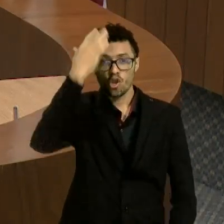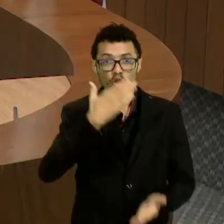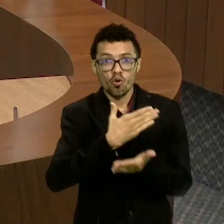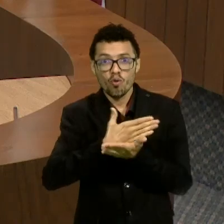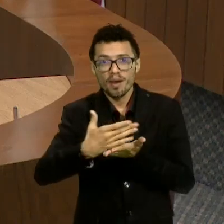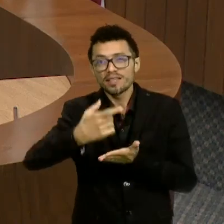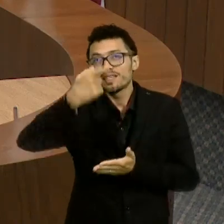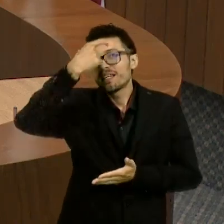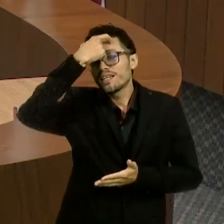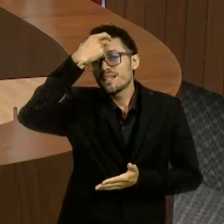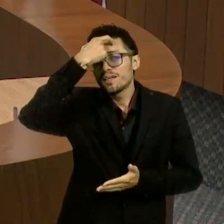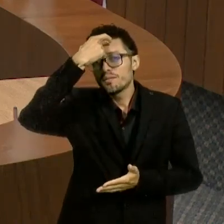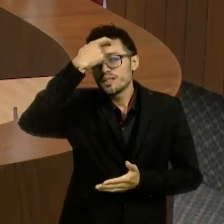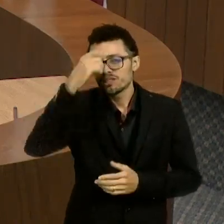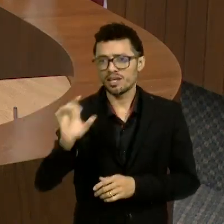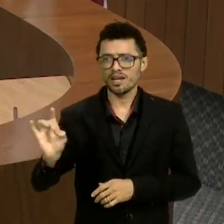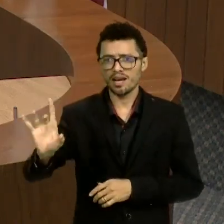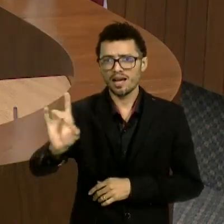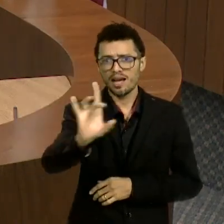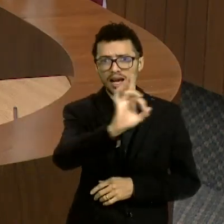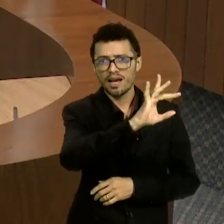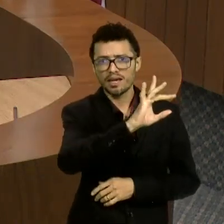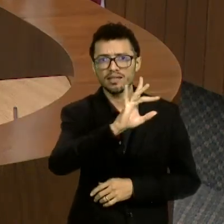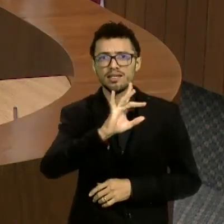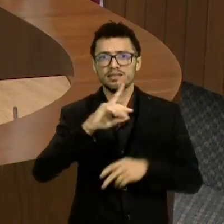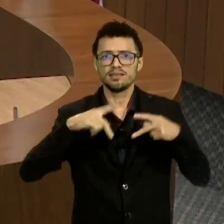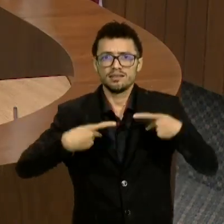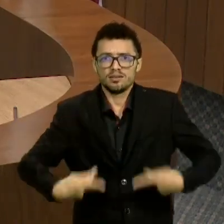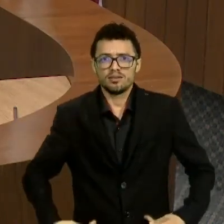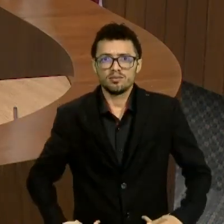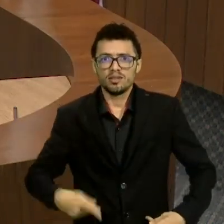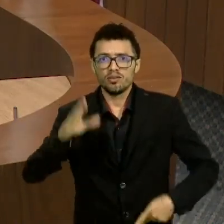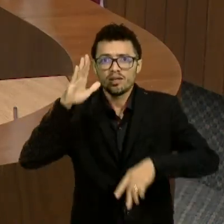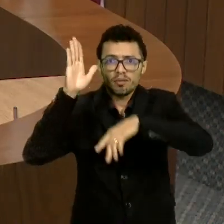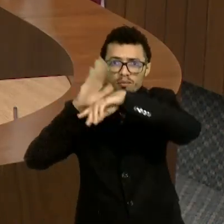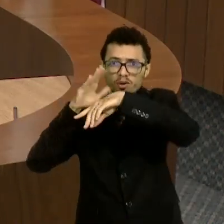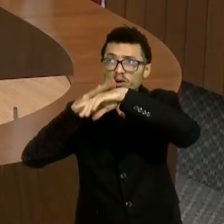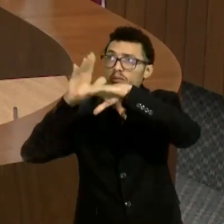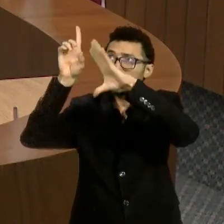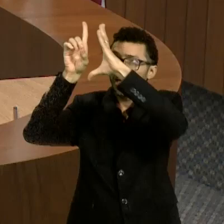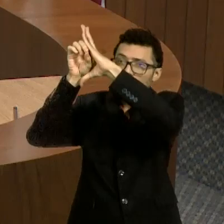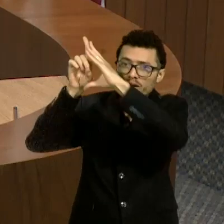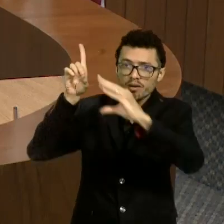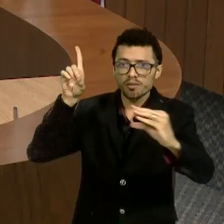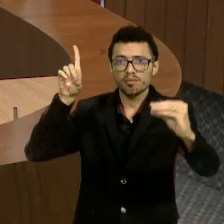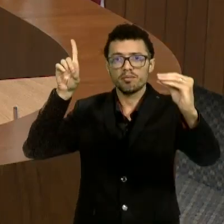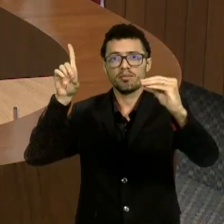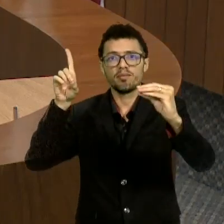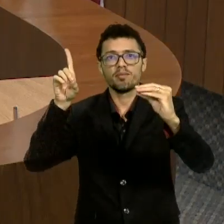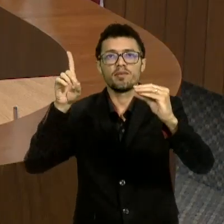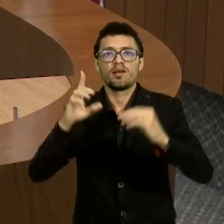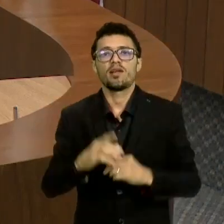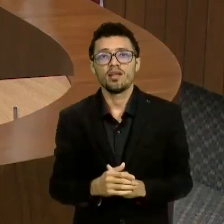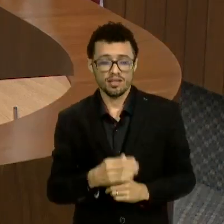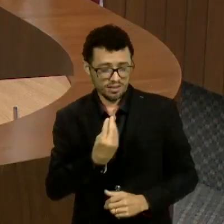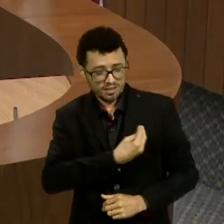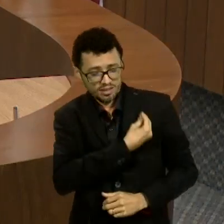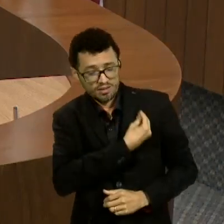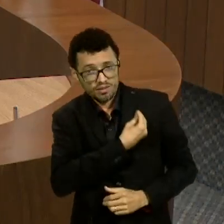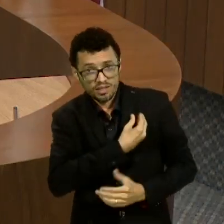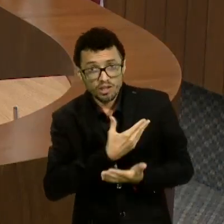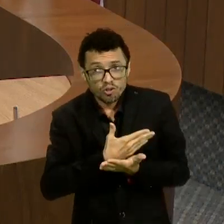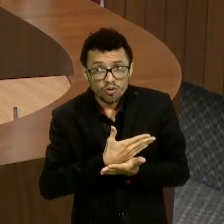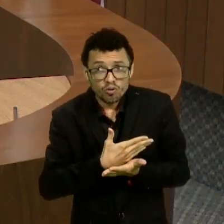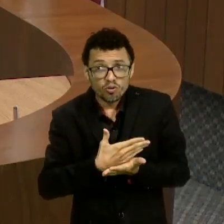humano é criado a imagem e semelhança de Deus e a vida desde e o seu início é